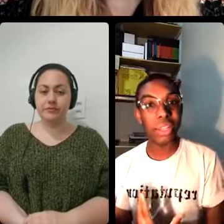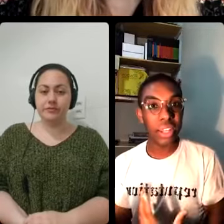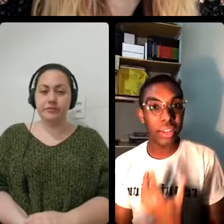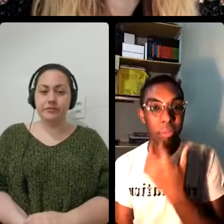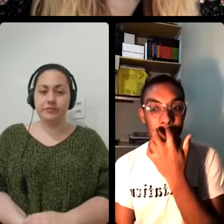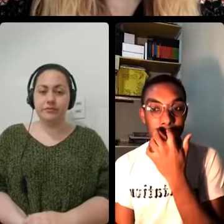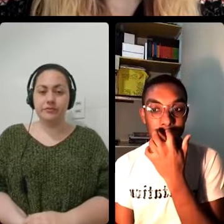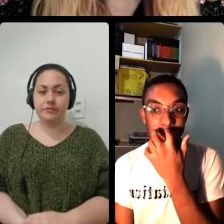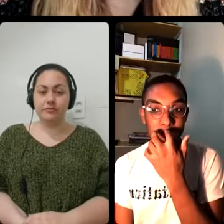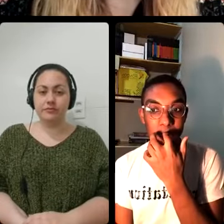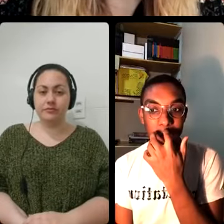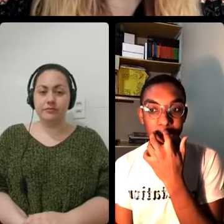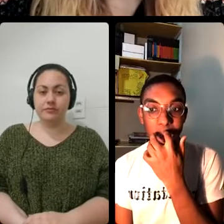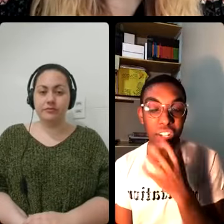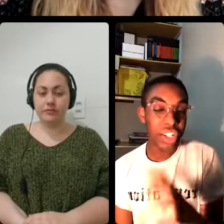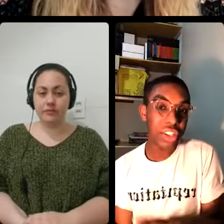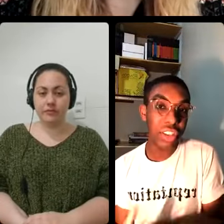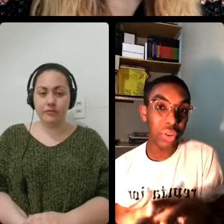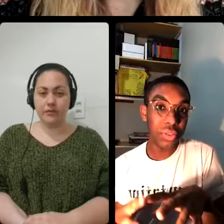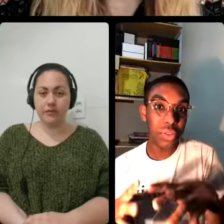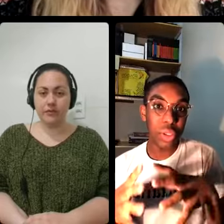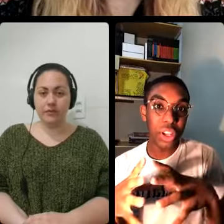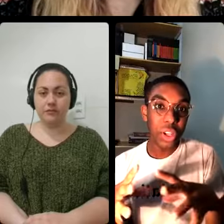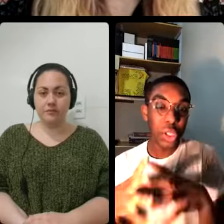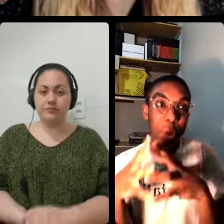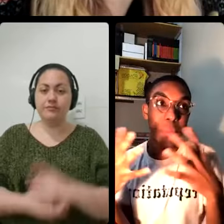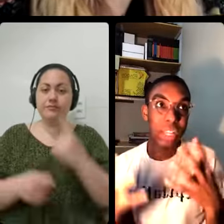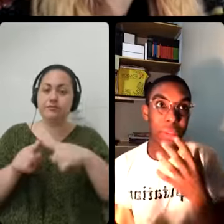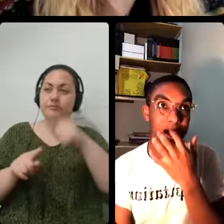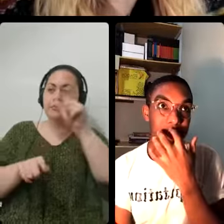dessa maneira e a gente tem todos